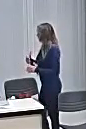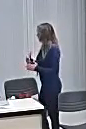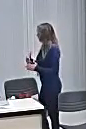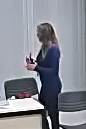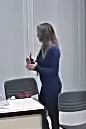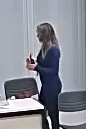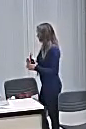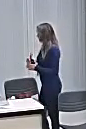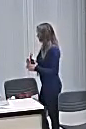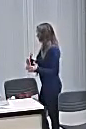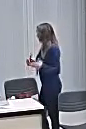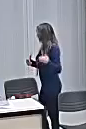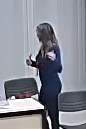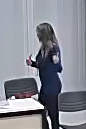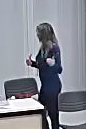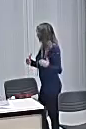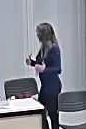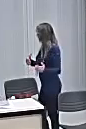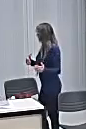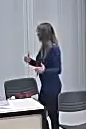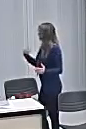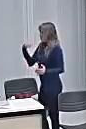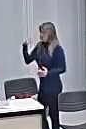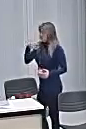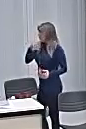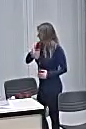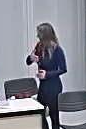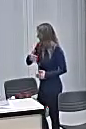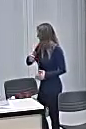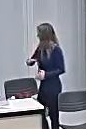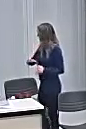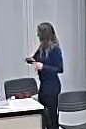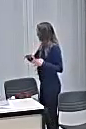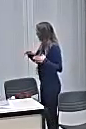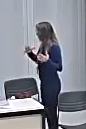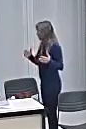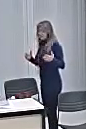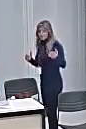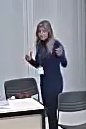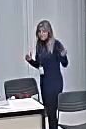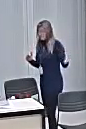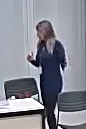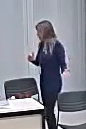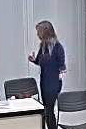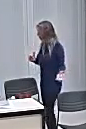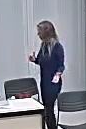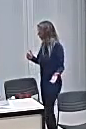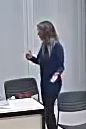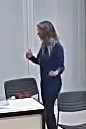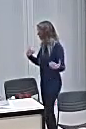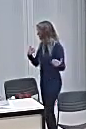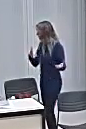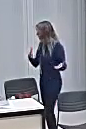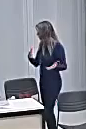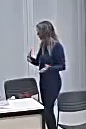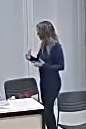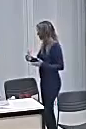Principalmente os cadeirantes junto com Franco groia que faz parte da direção dos sindicatos professores Lá j de fora e com o